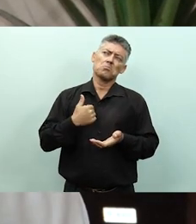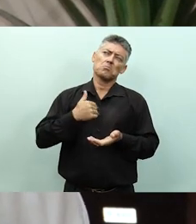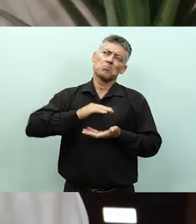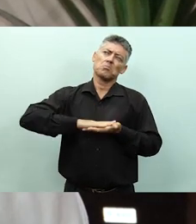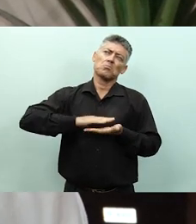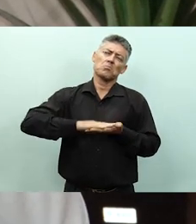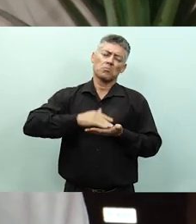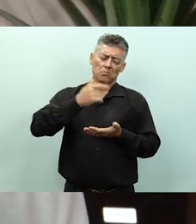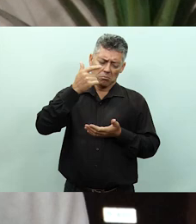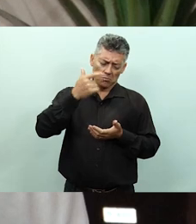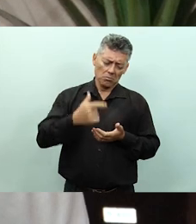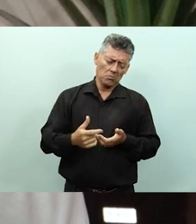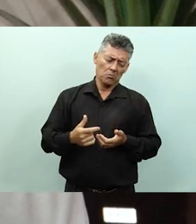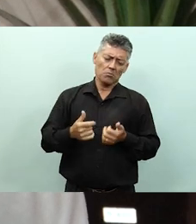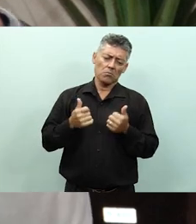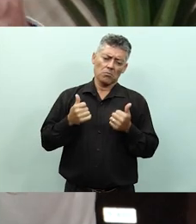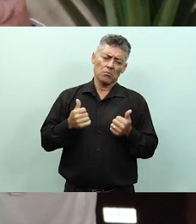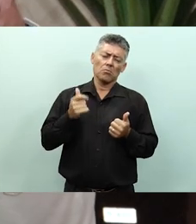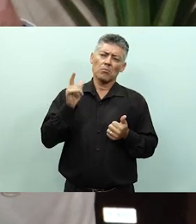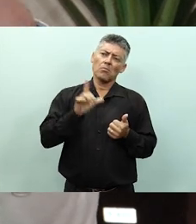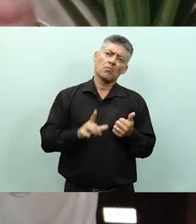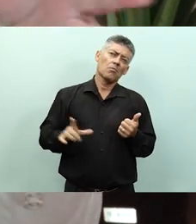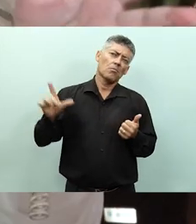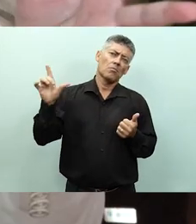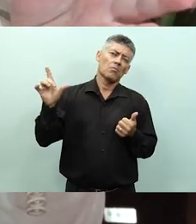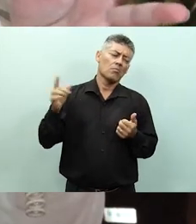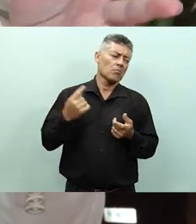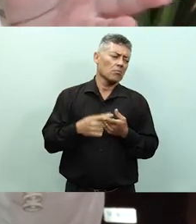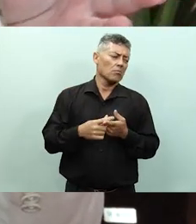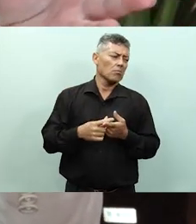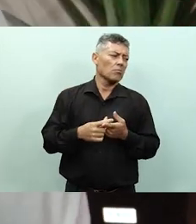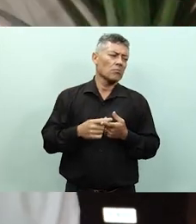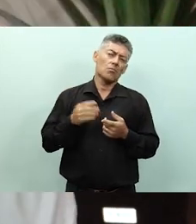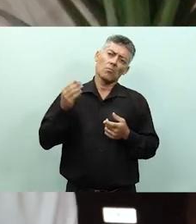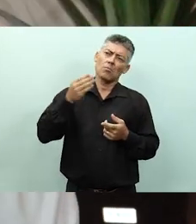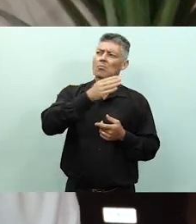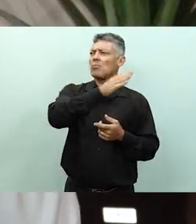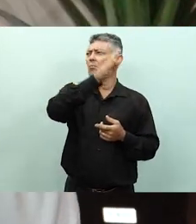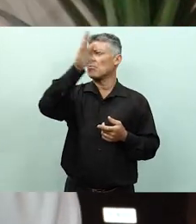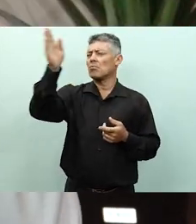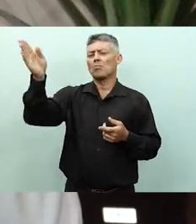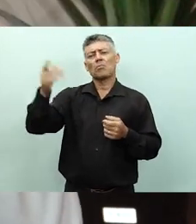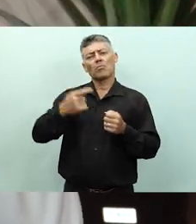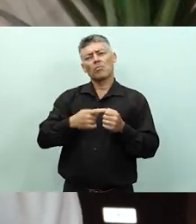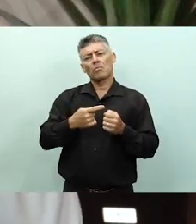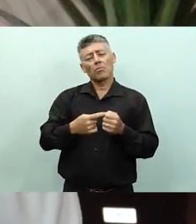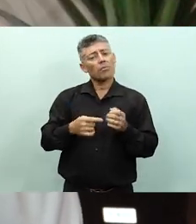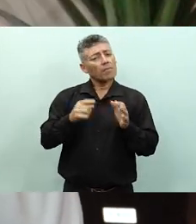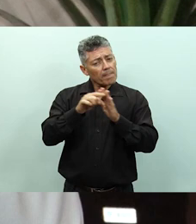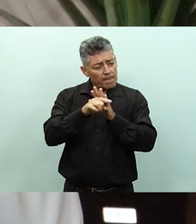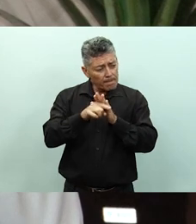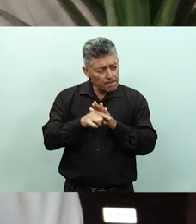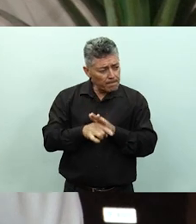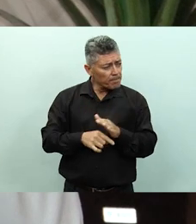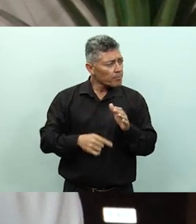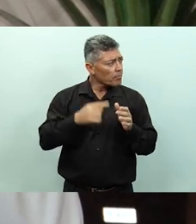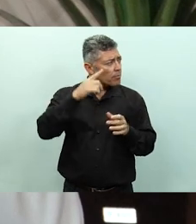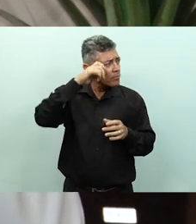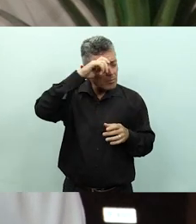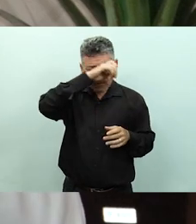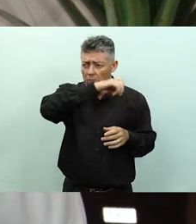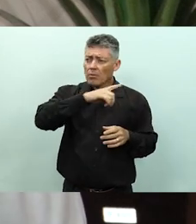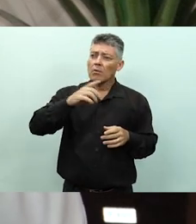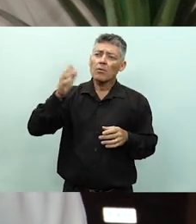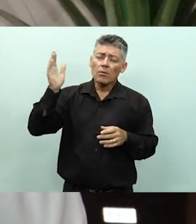plausível, um motivo lógico para percorrer o interior. Nas pesquisas, foi a primeira dificuldade que ela